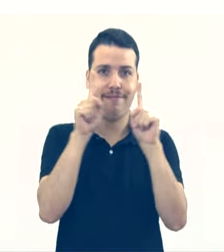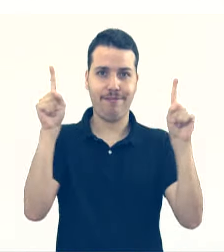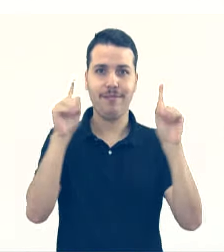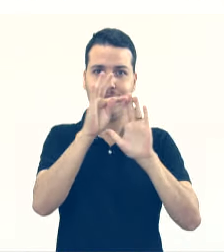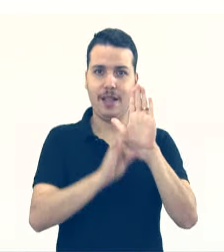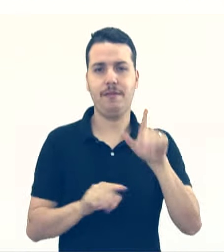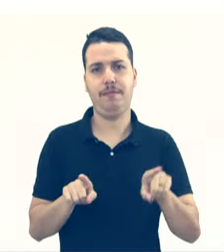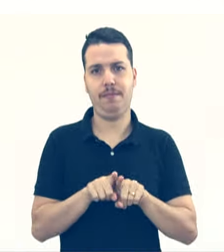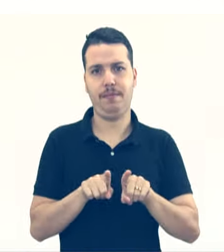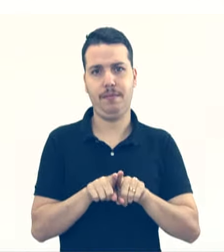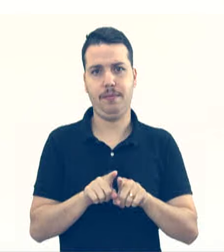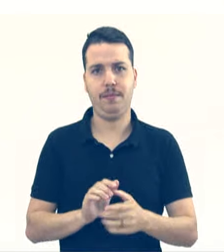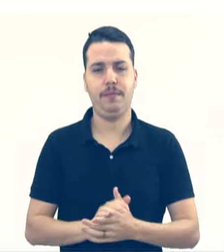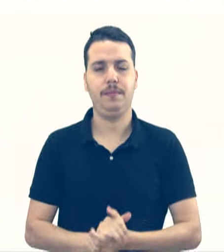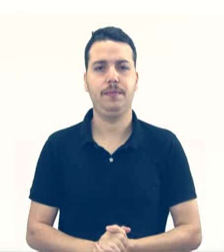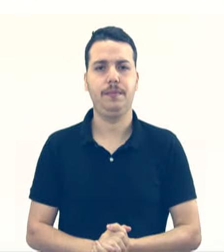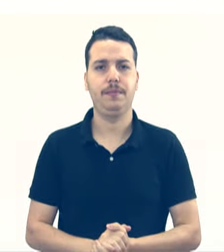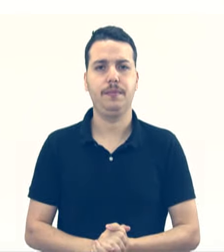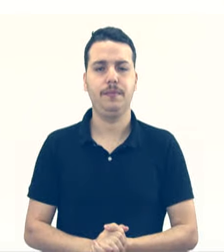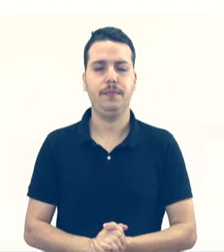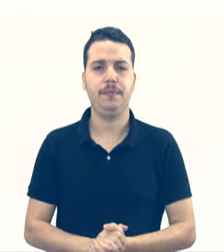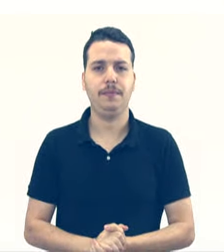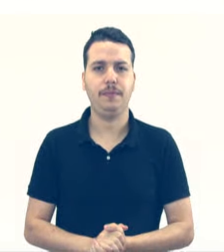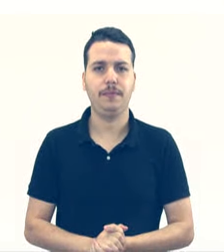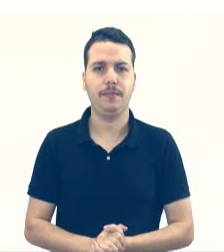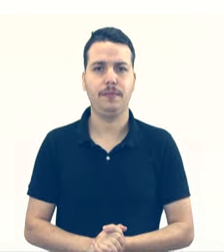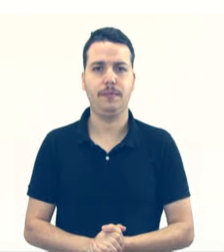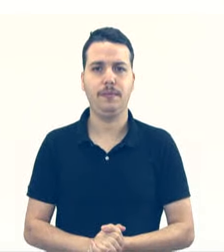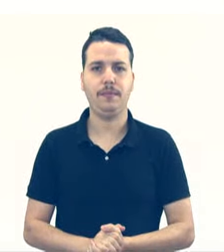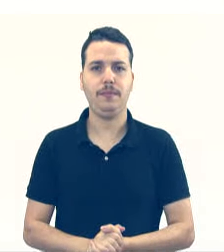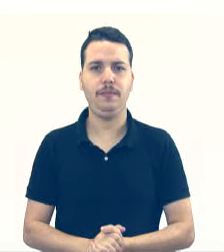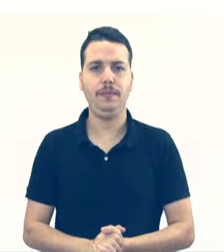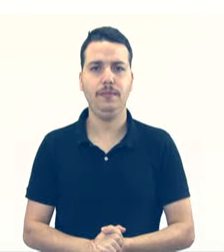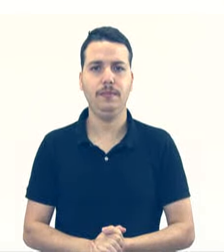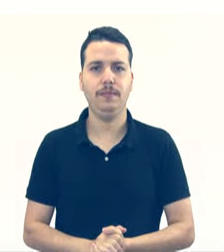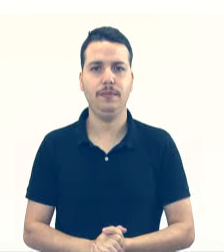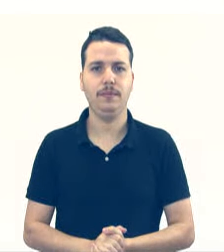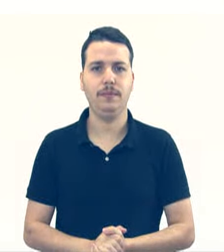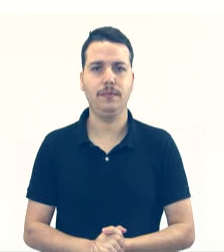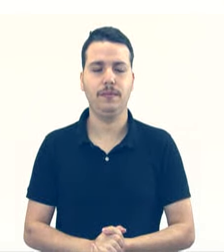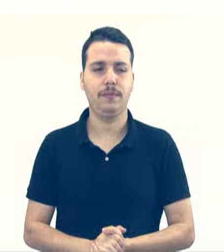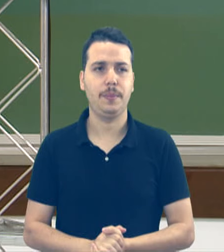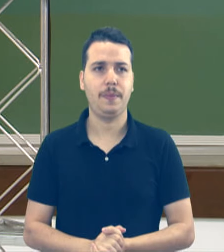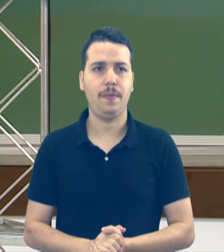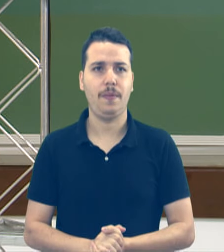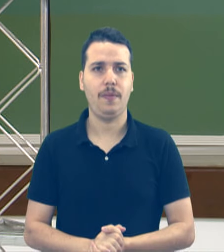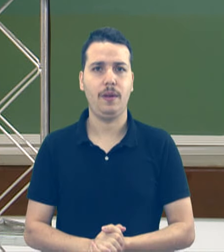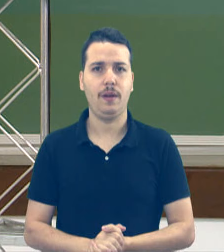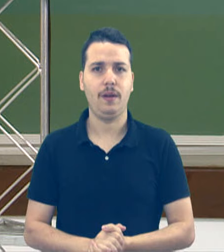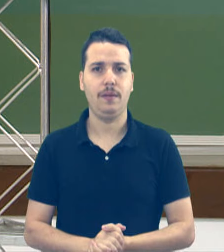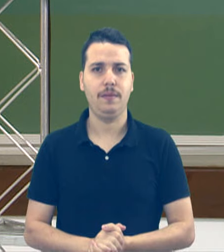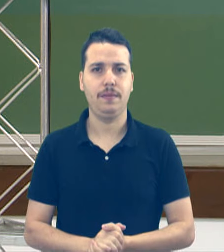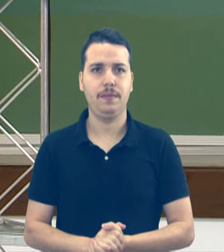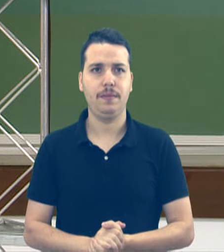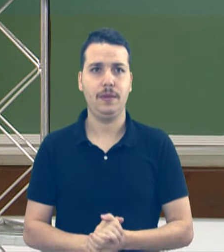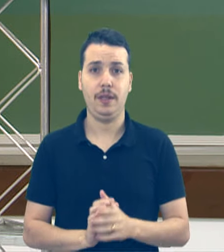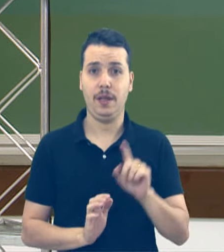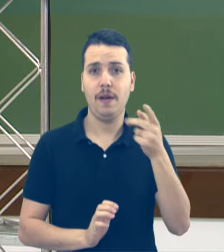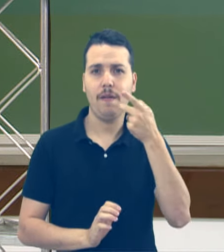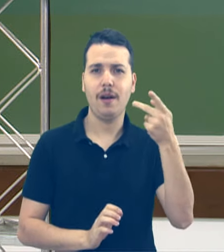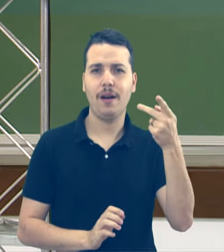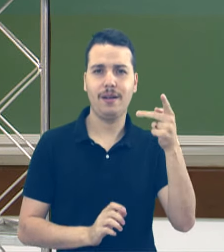Adicción o Afición. Pero antes, haz estas atividades. Essa pequena atividade aqui